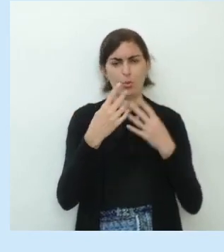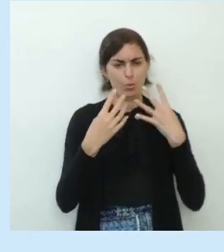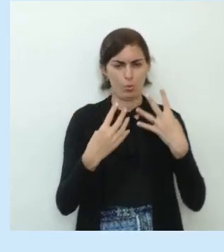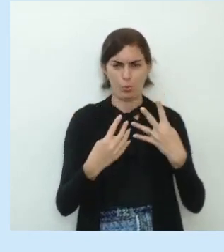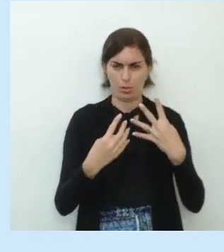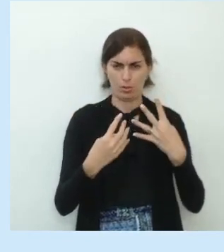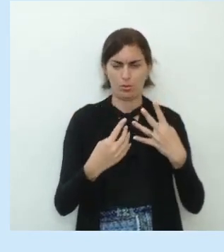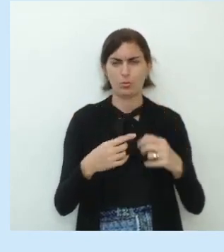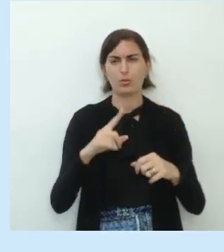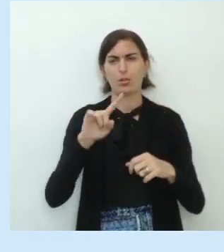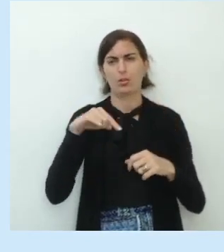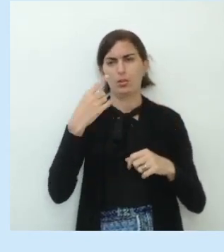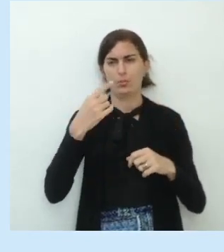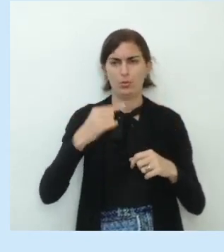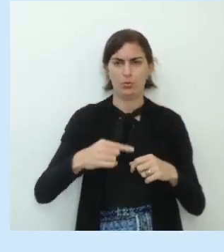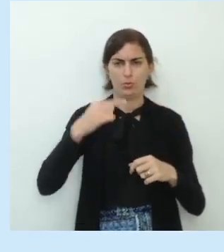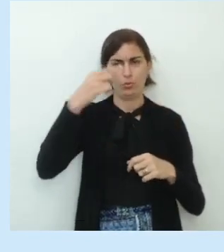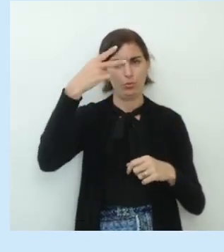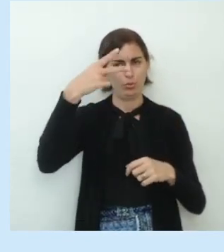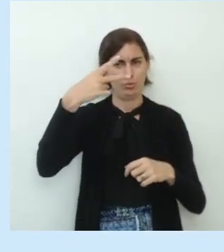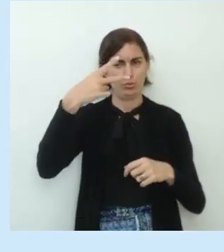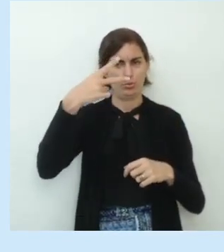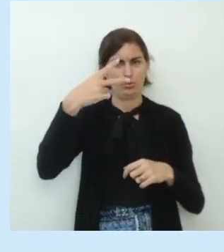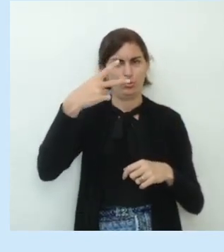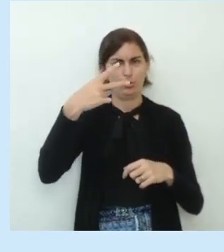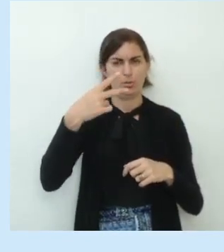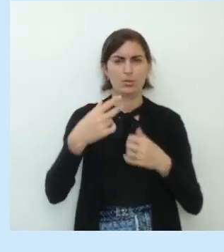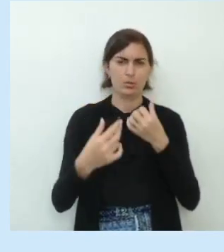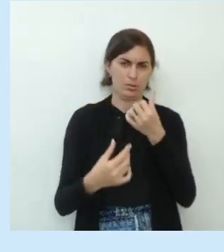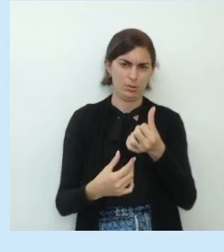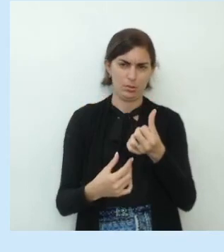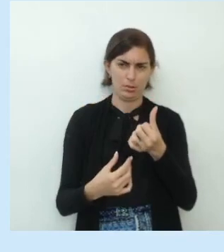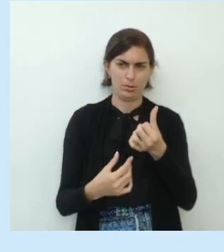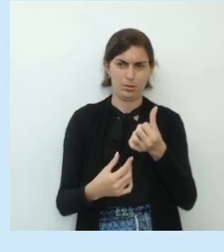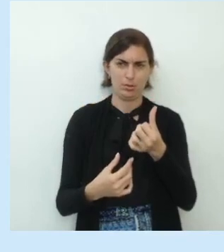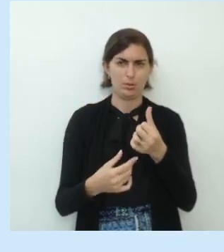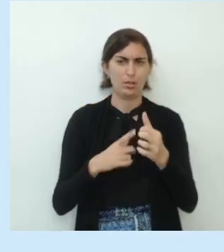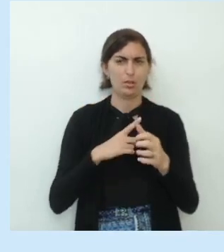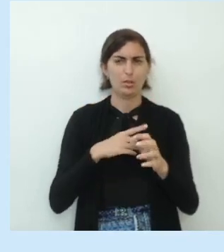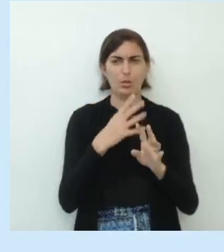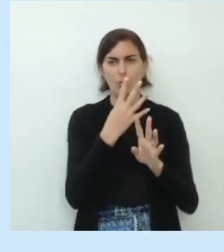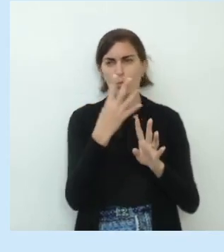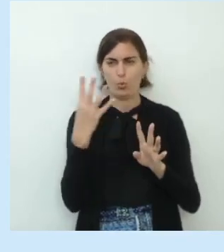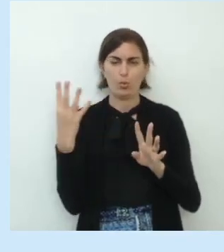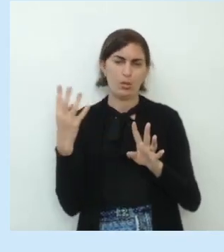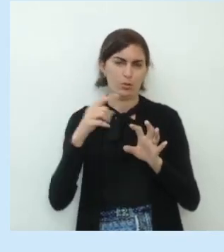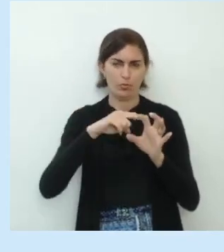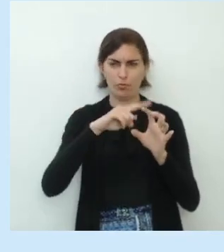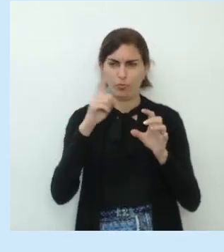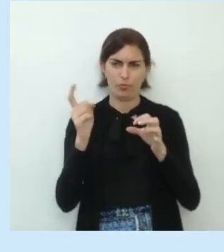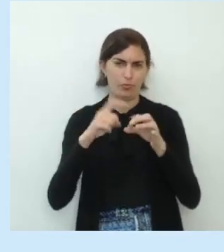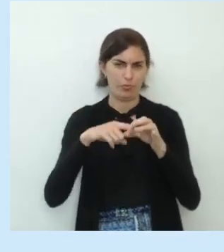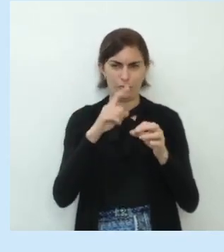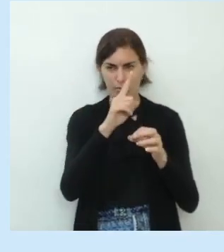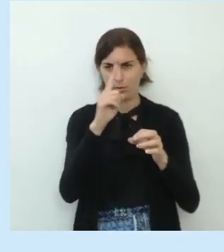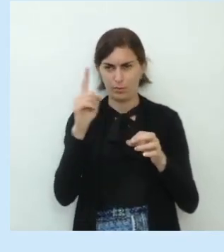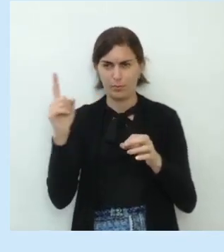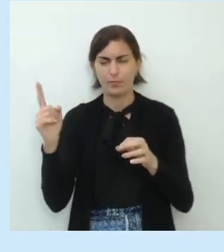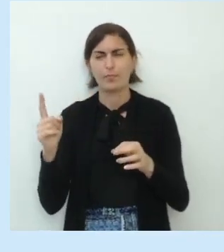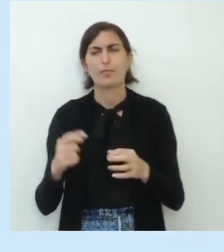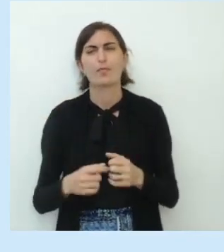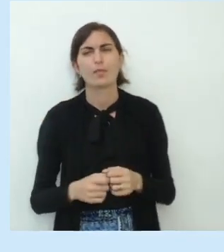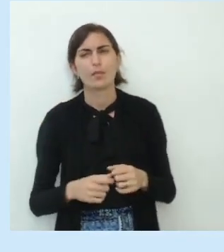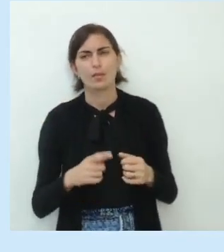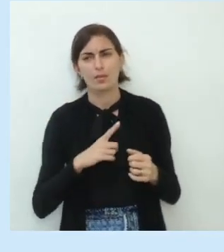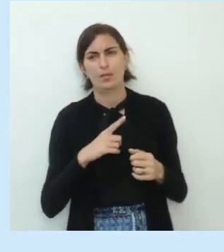4, depois subindo eu tenho 2, são 6. Aí eu tenho mais 4 voltando no sentido anti-horário, ó. Tá